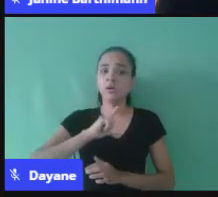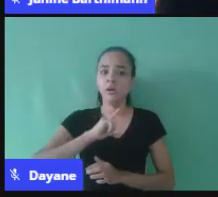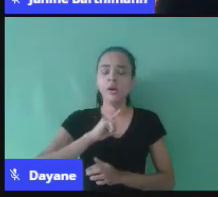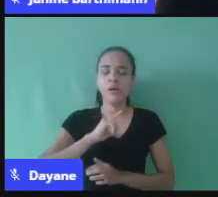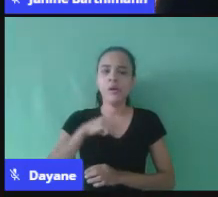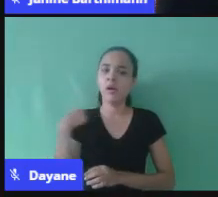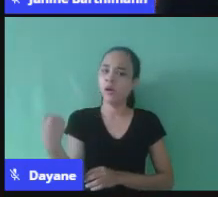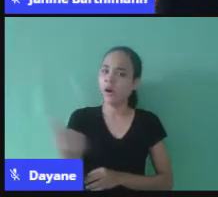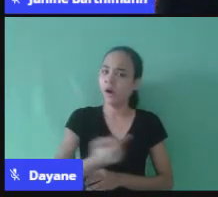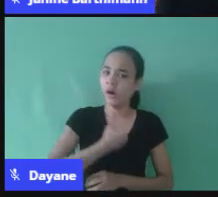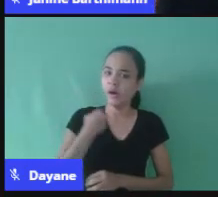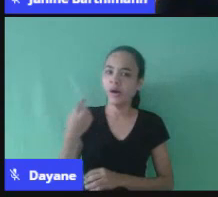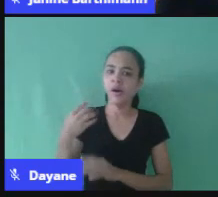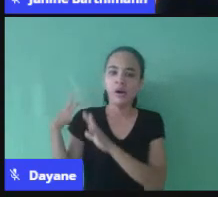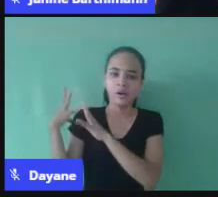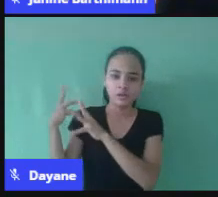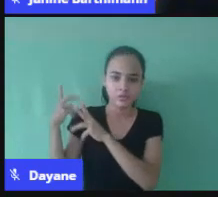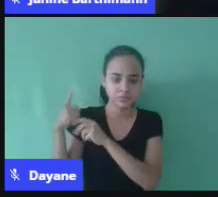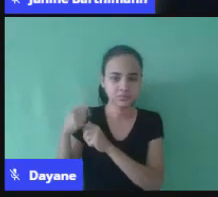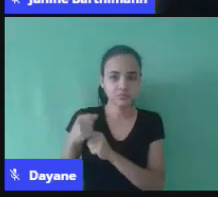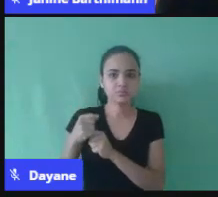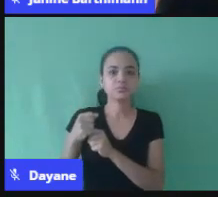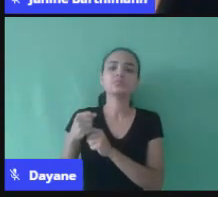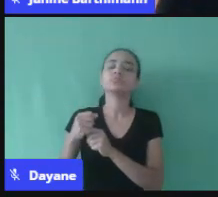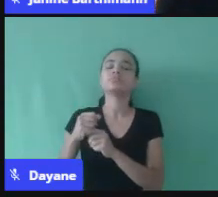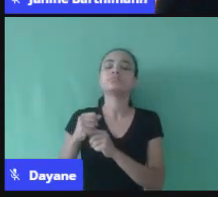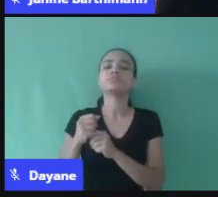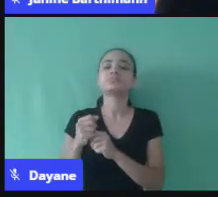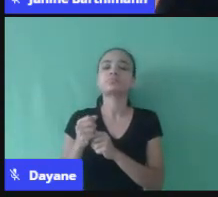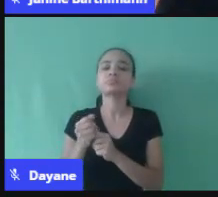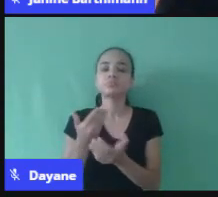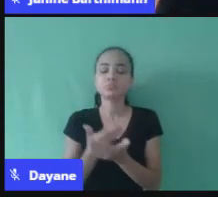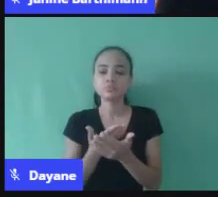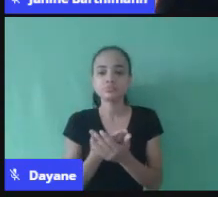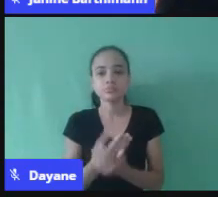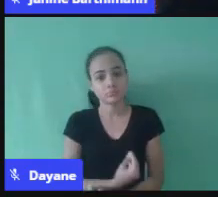com segurança, uma retomada com saúde,